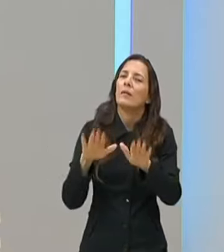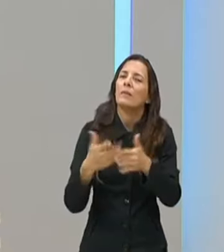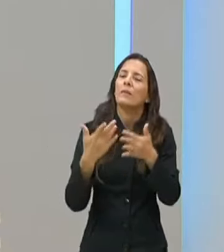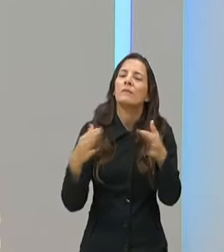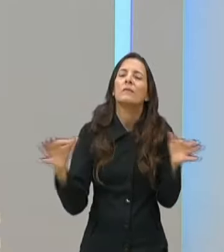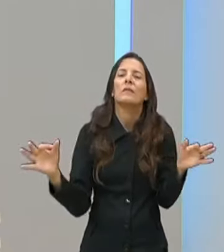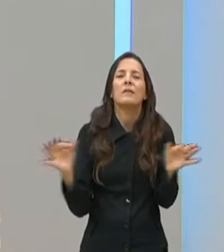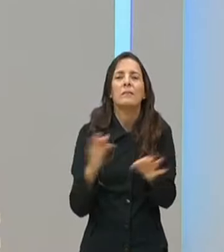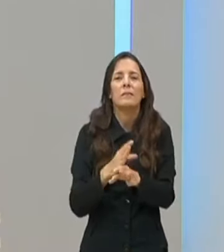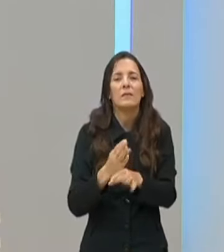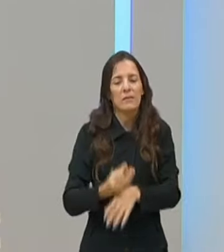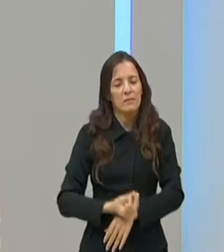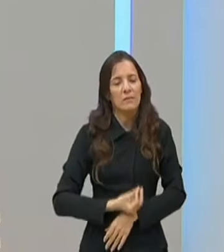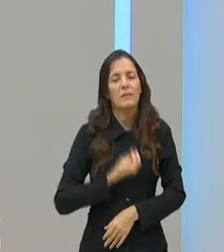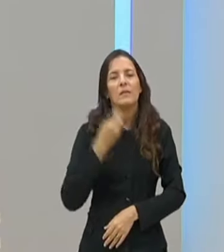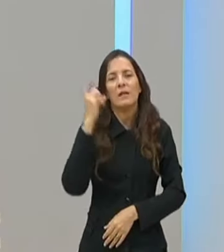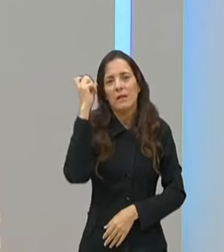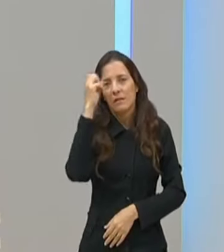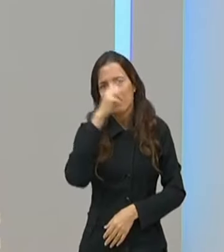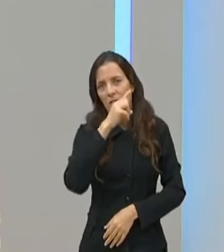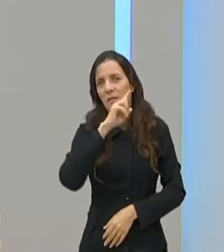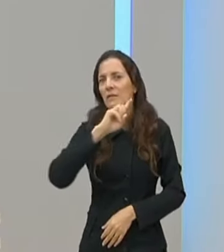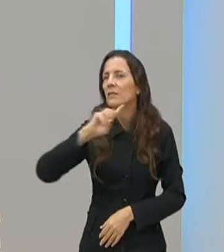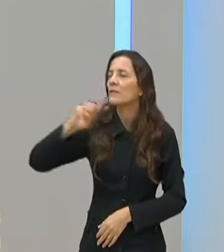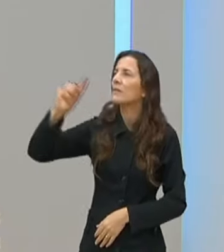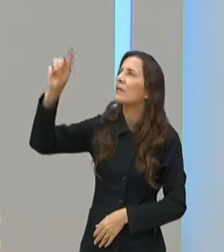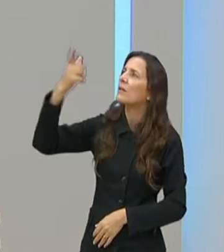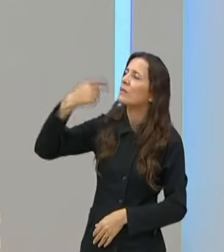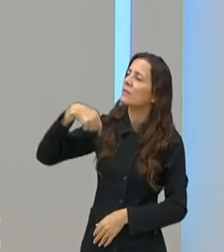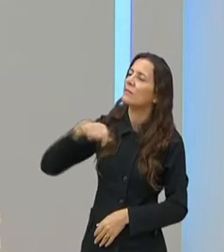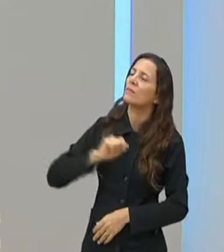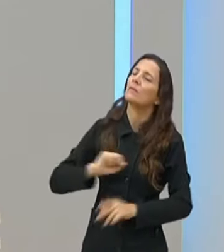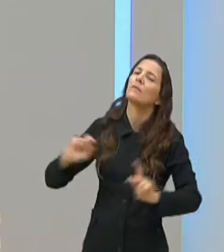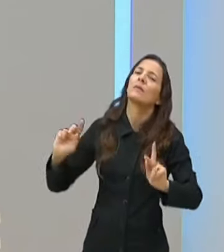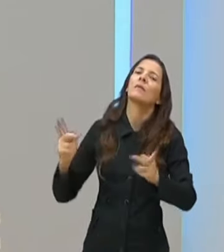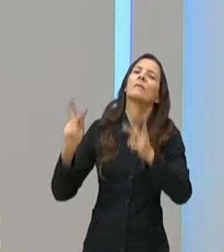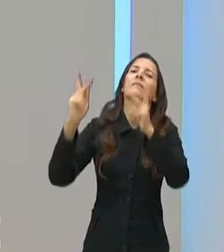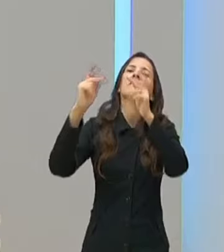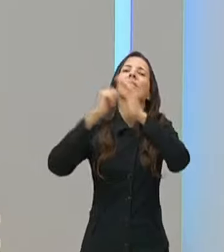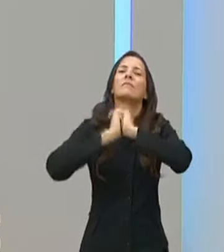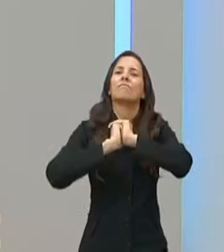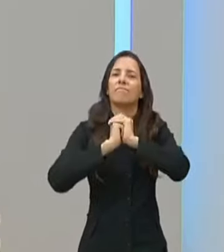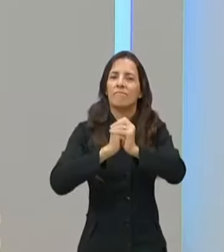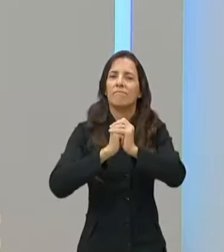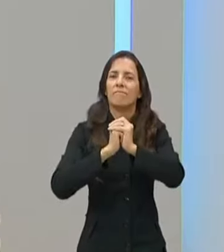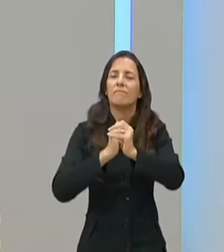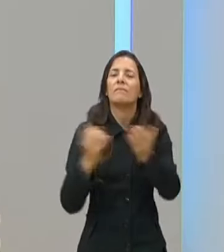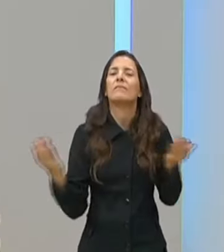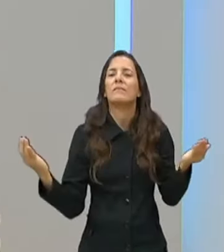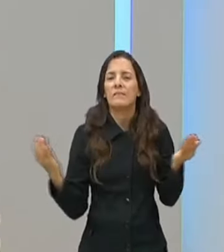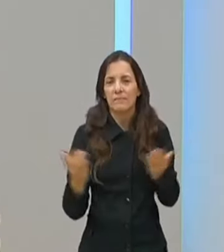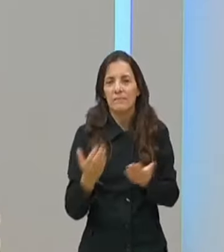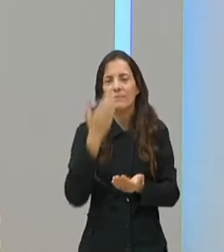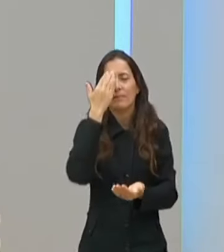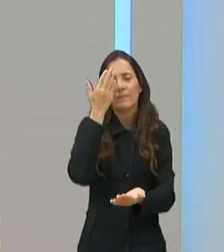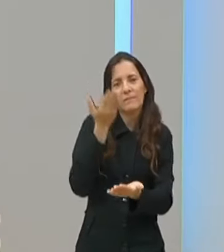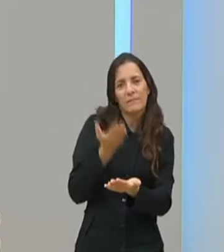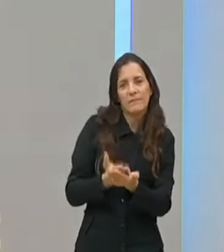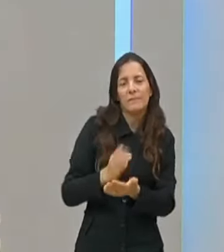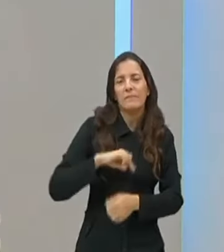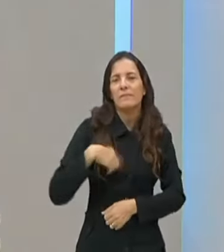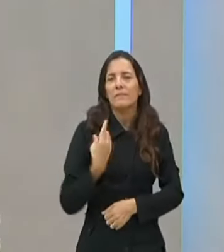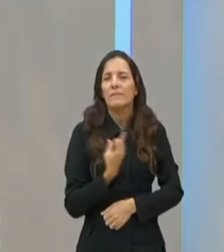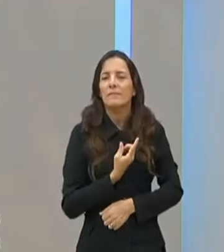nós passamos. Oremos ao Senhor em nome de Jesus. Pai bendito, Deus